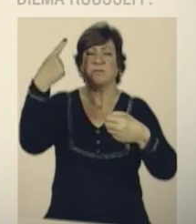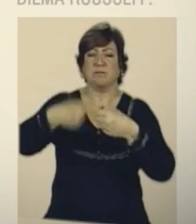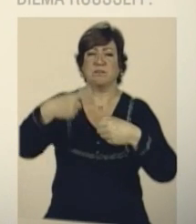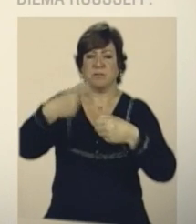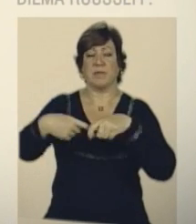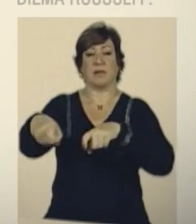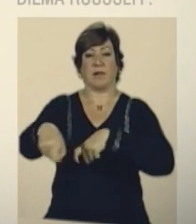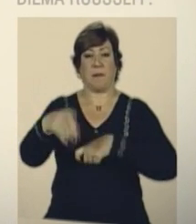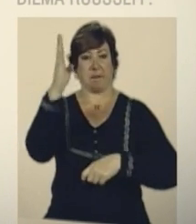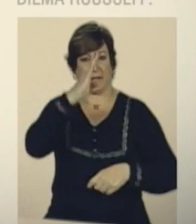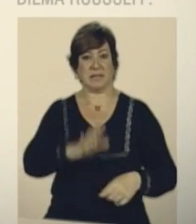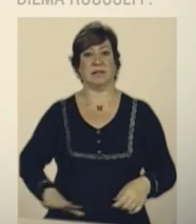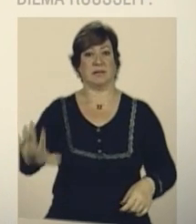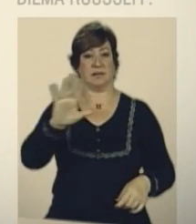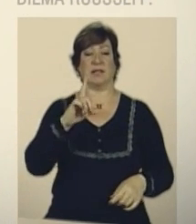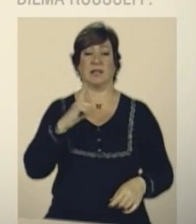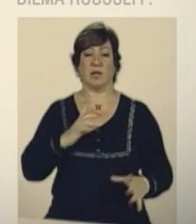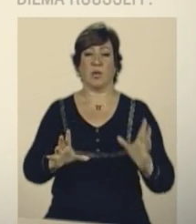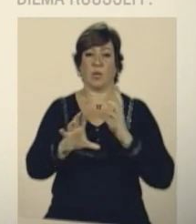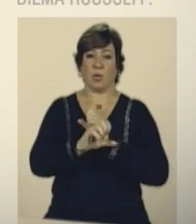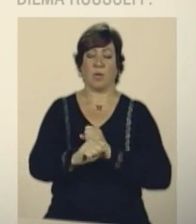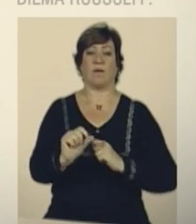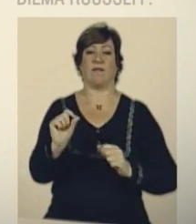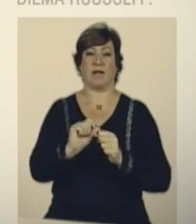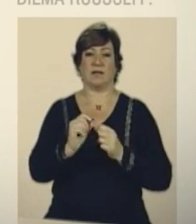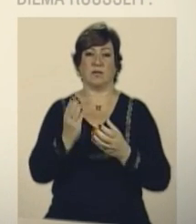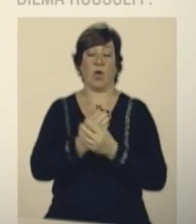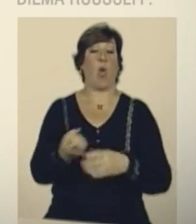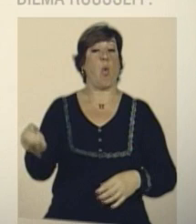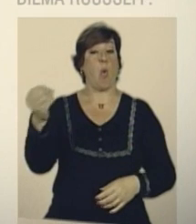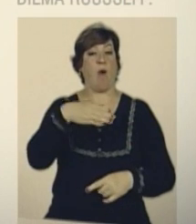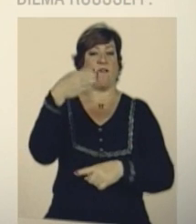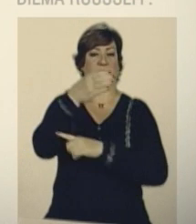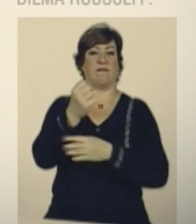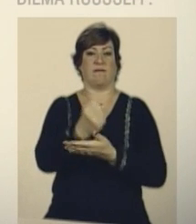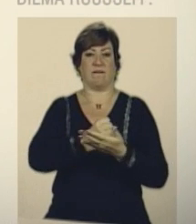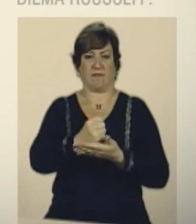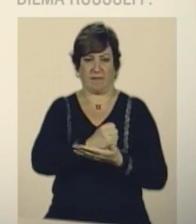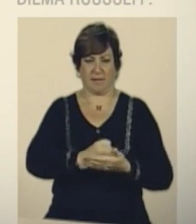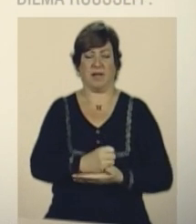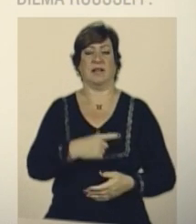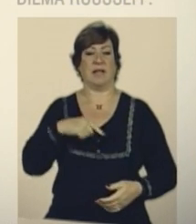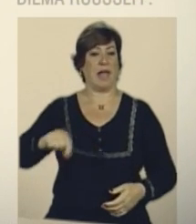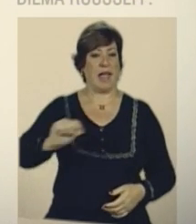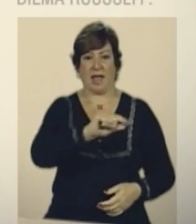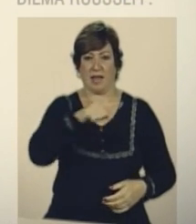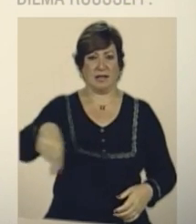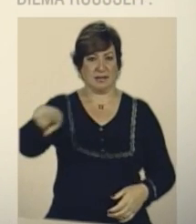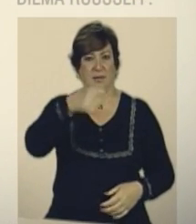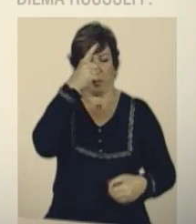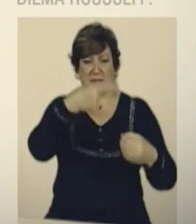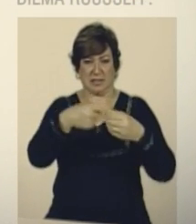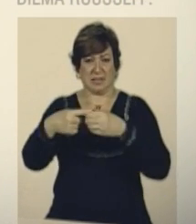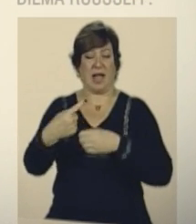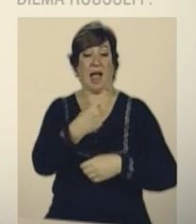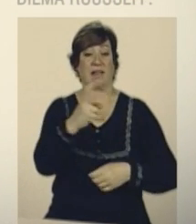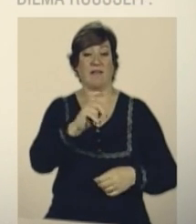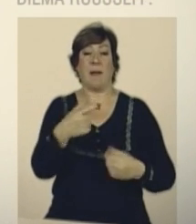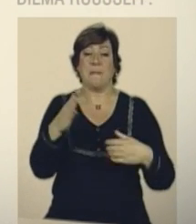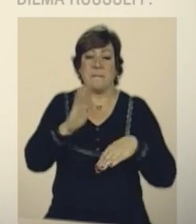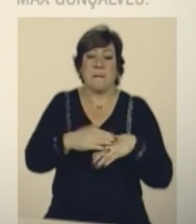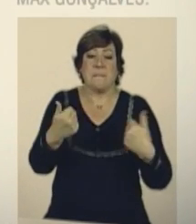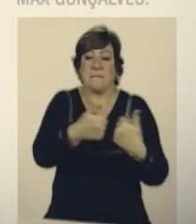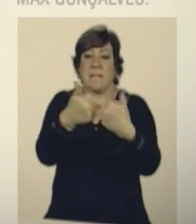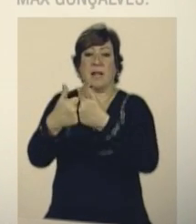Brasil e está estimulando o credenciamento de novas farmácias nesses municípios cada vez mais perto das